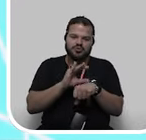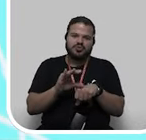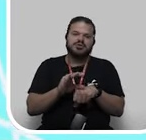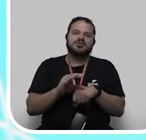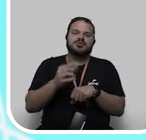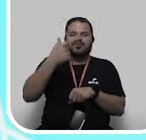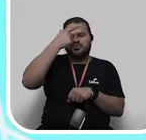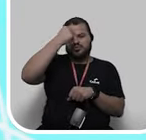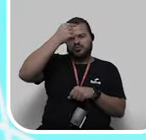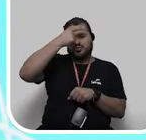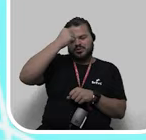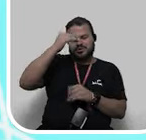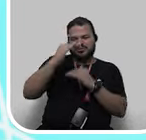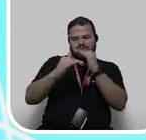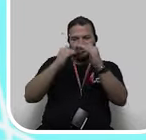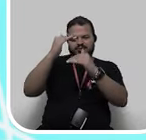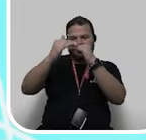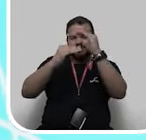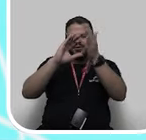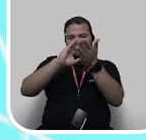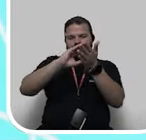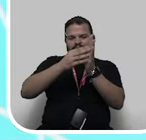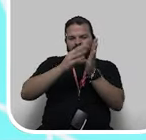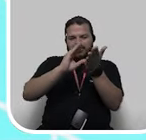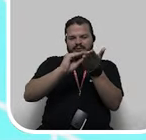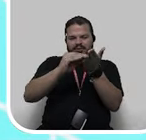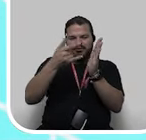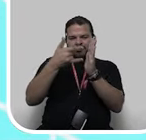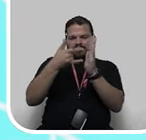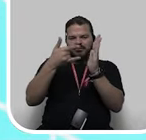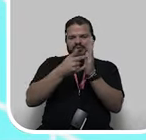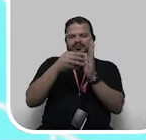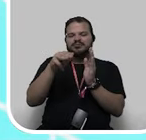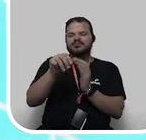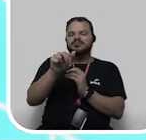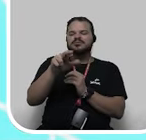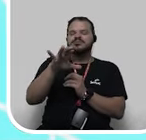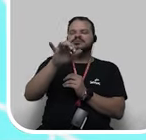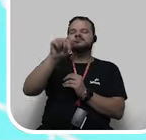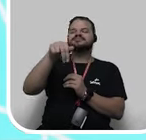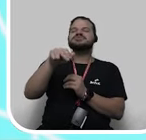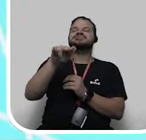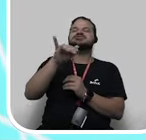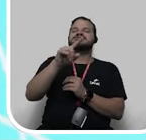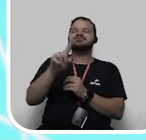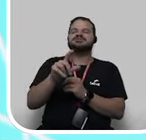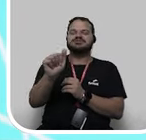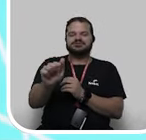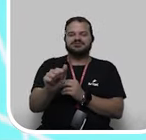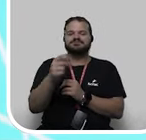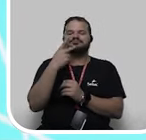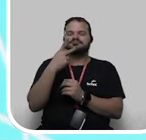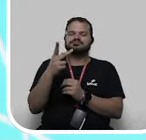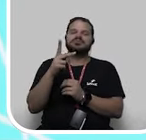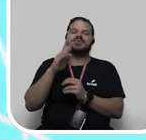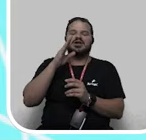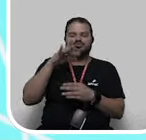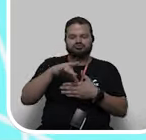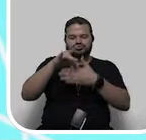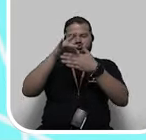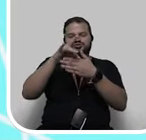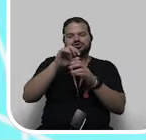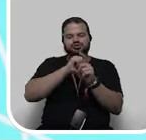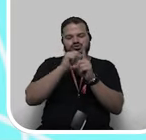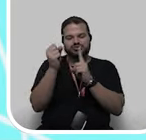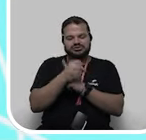em Processamento de Dados pela Universidade Presbiteriana Mackenzie. É autora do projeto de responsabilidade social sobre